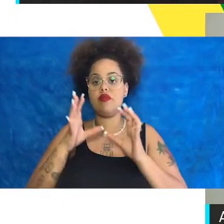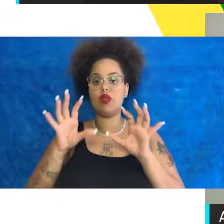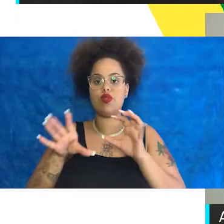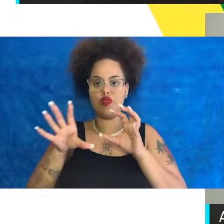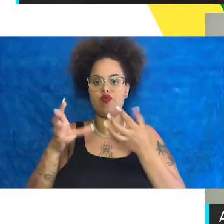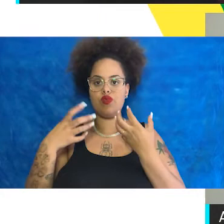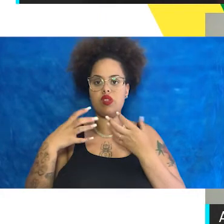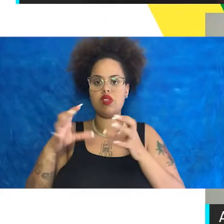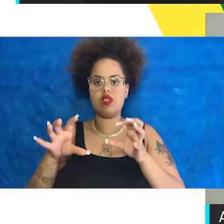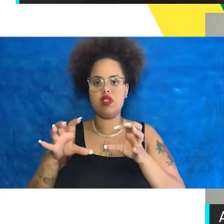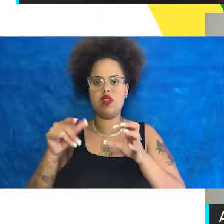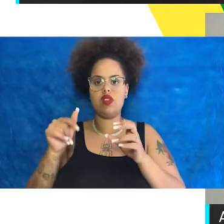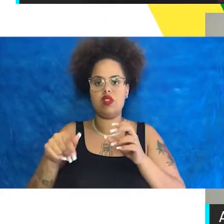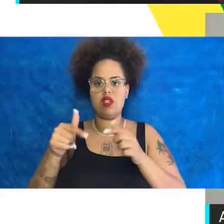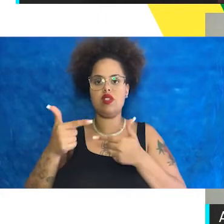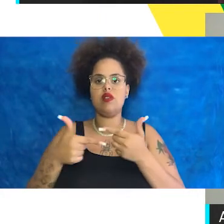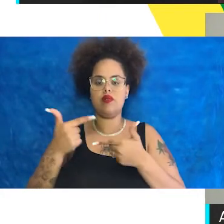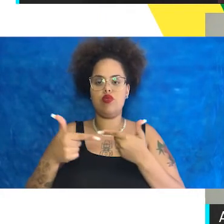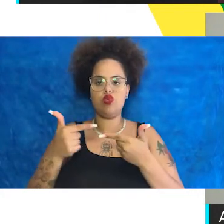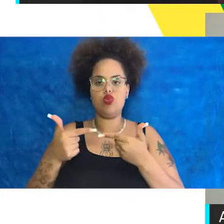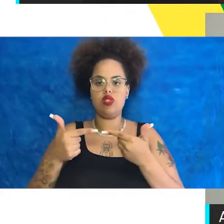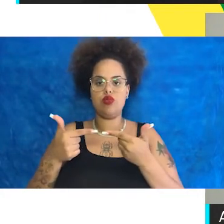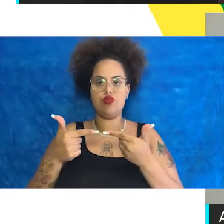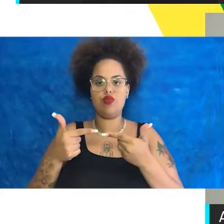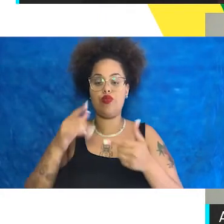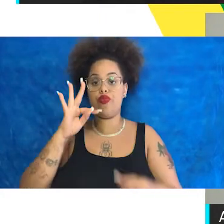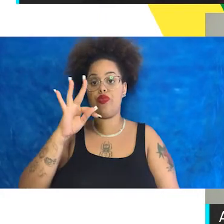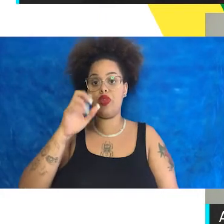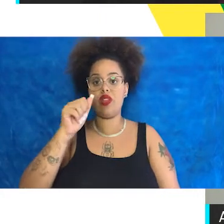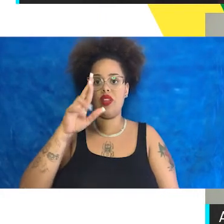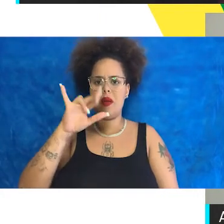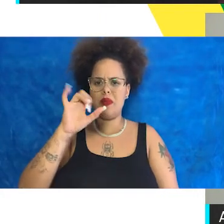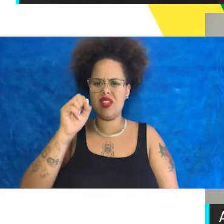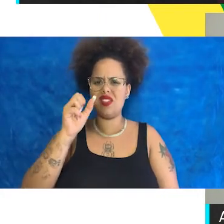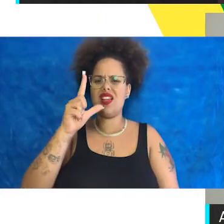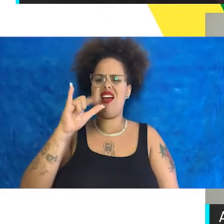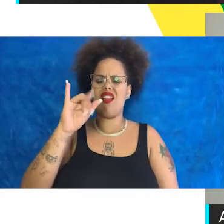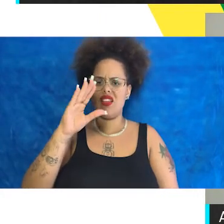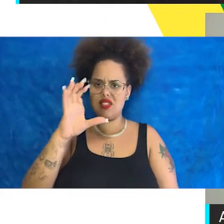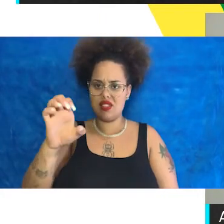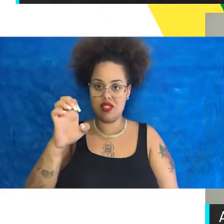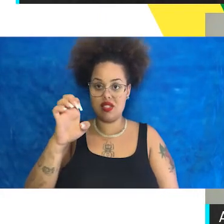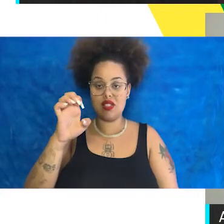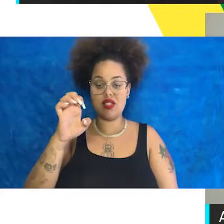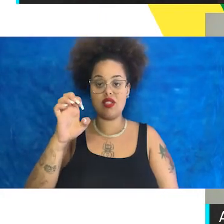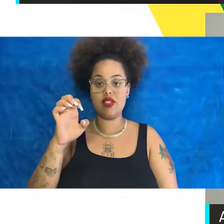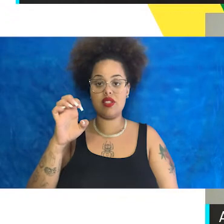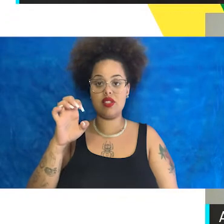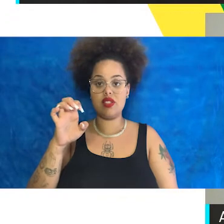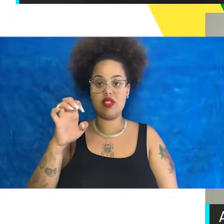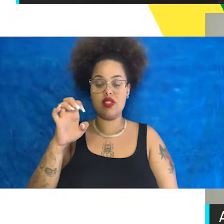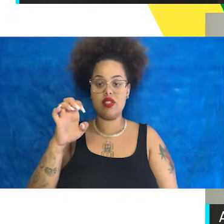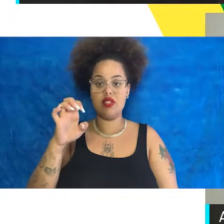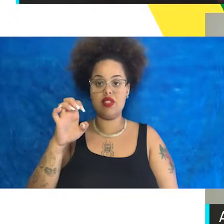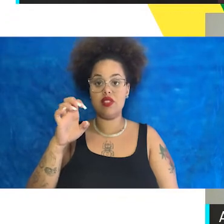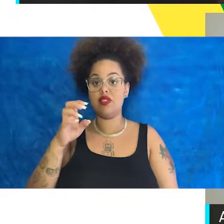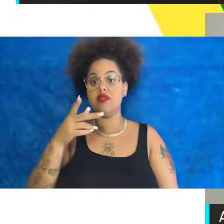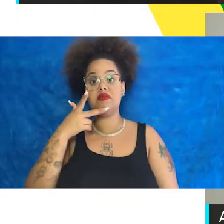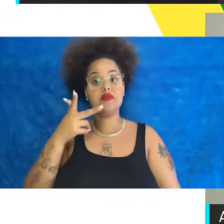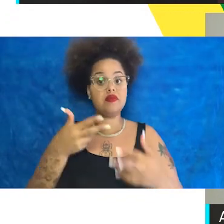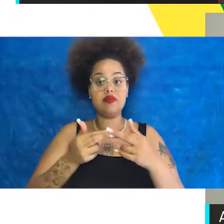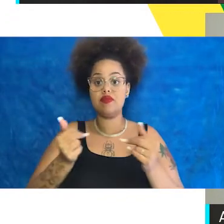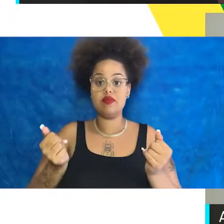influenciaram nessa produção. Tamires, Alice, palavras até logo, como é que